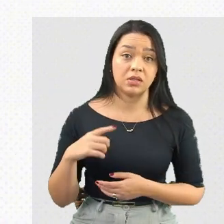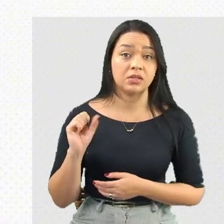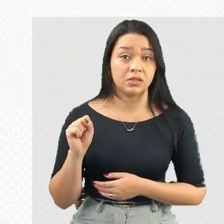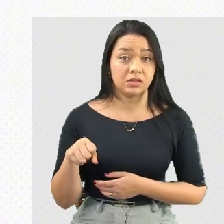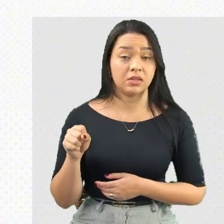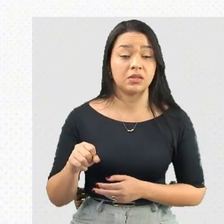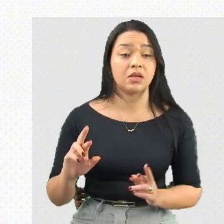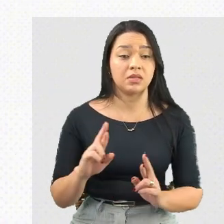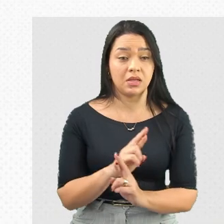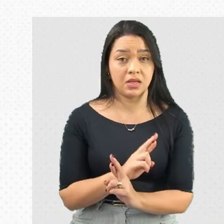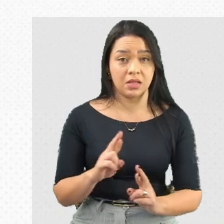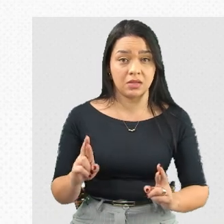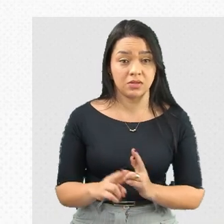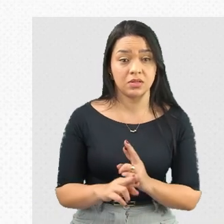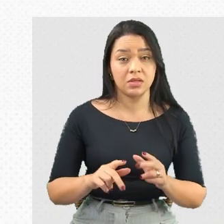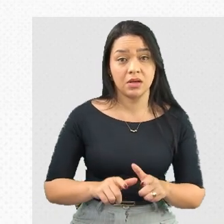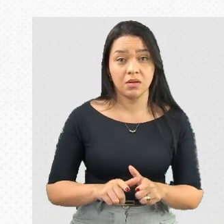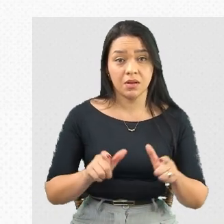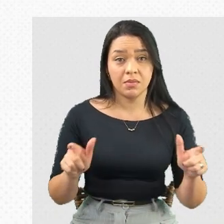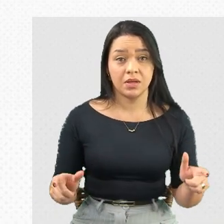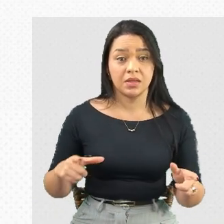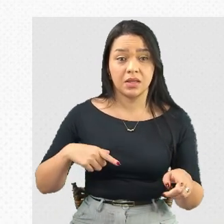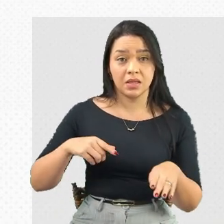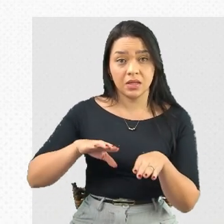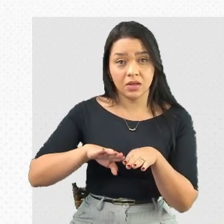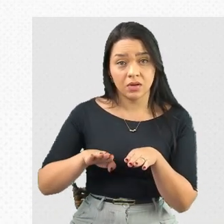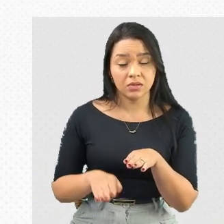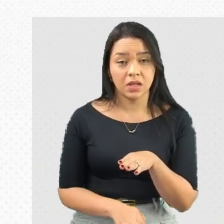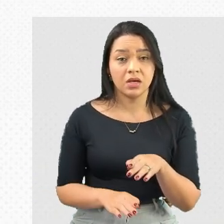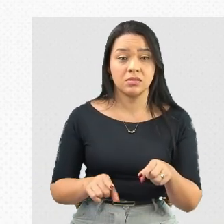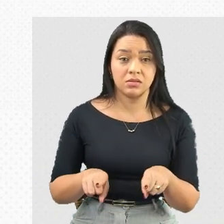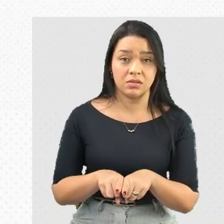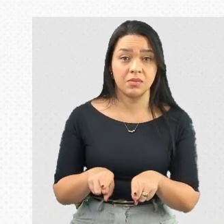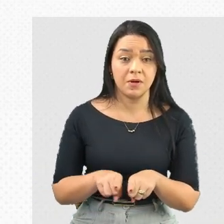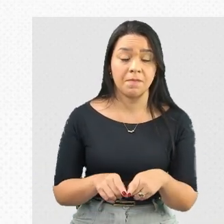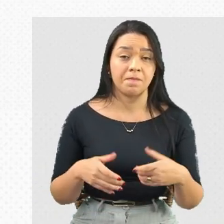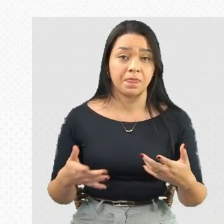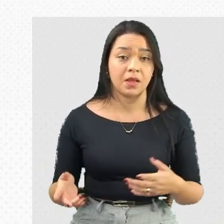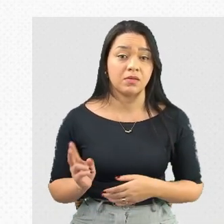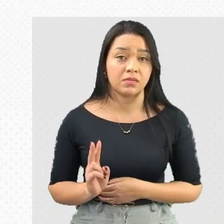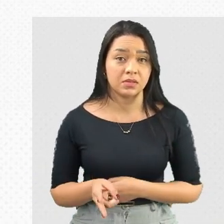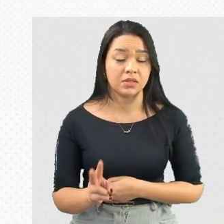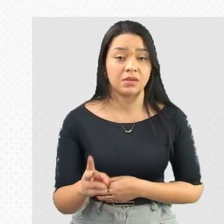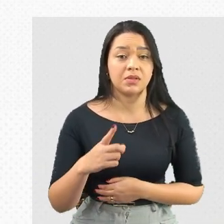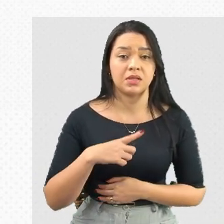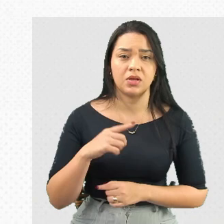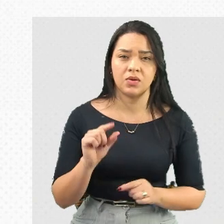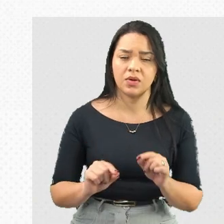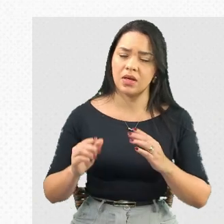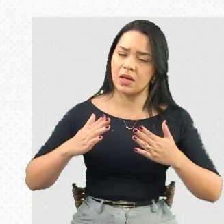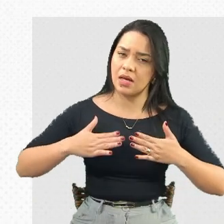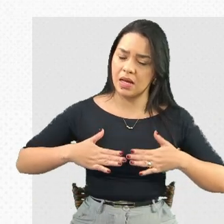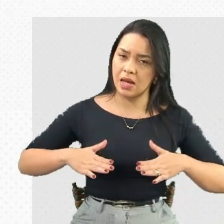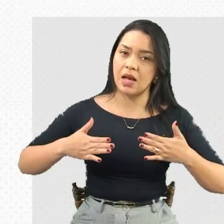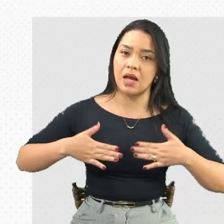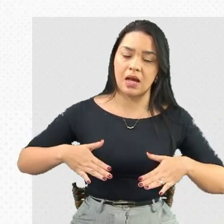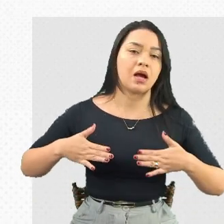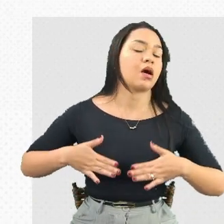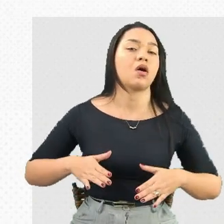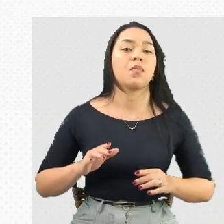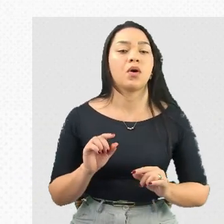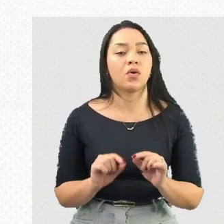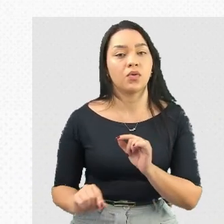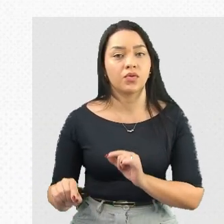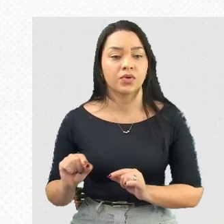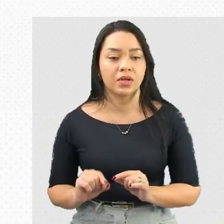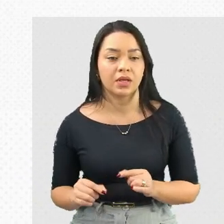relações amplamente marcado por desigualdades e por tensões. Então a gente tem sempre que ir com muita calma e muita cautela, né, para não